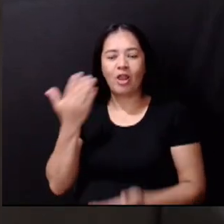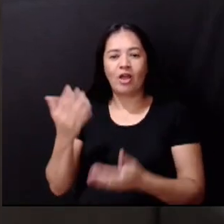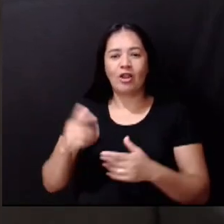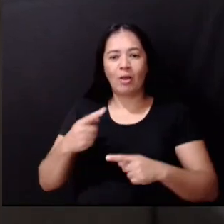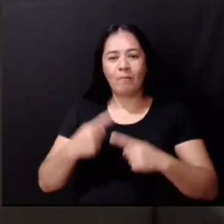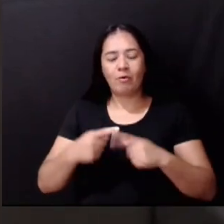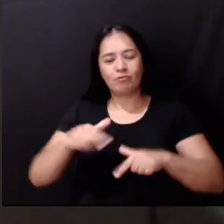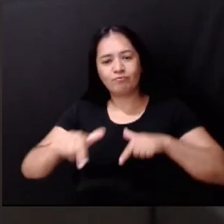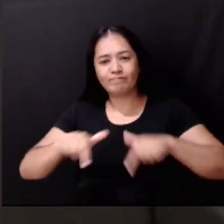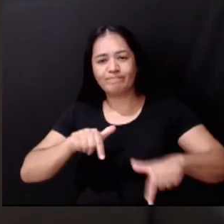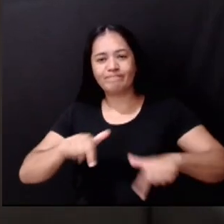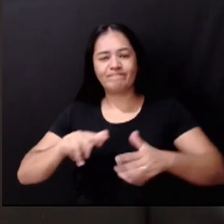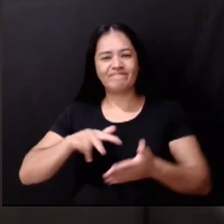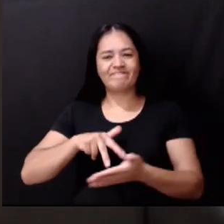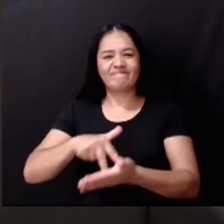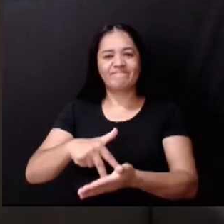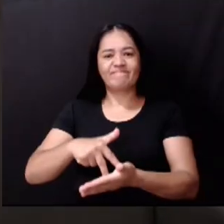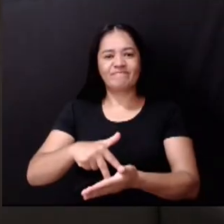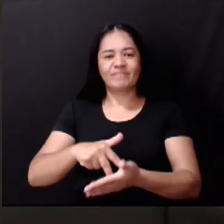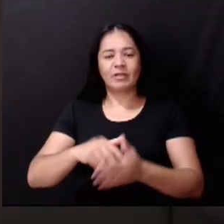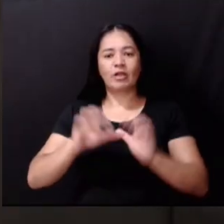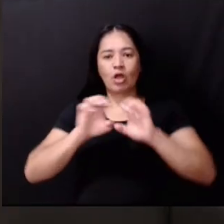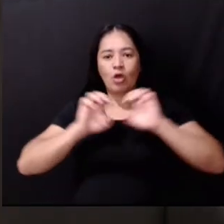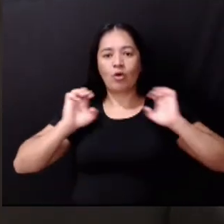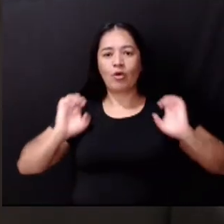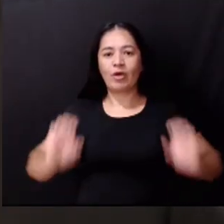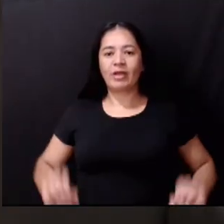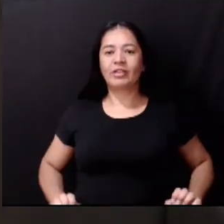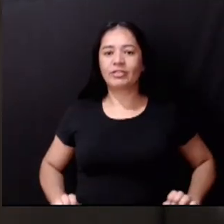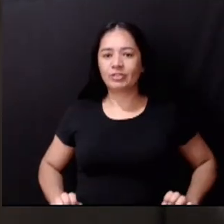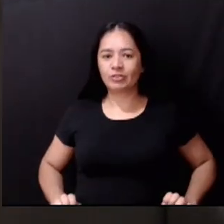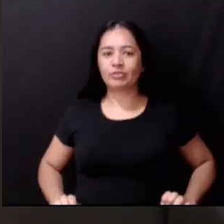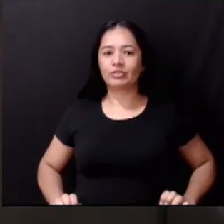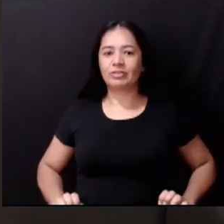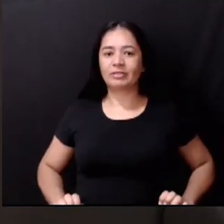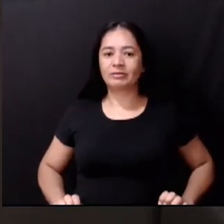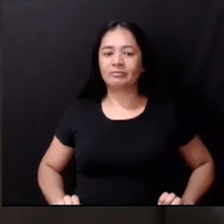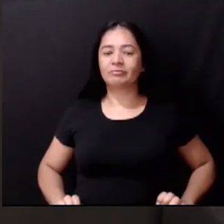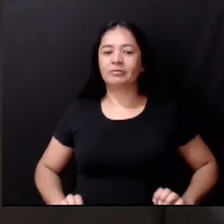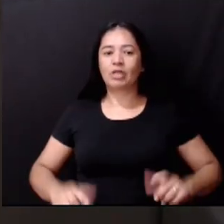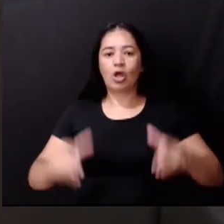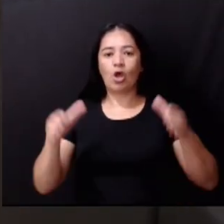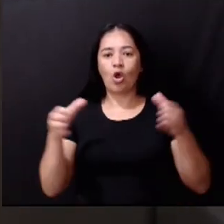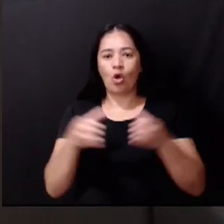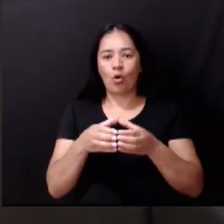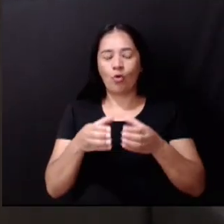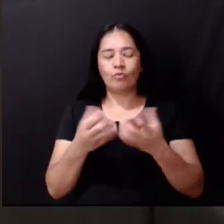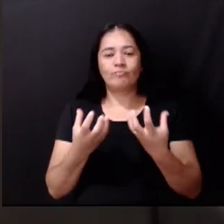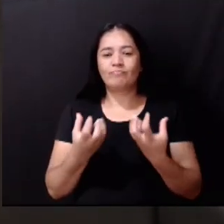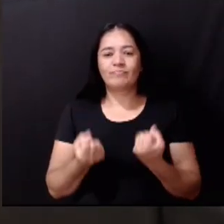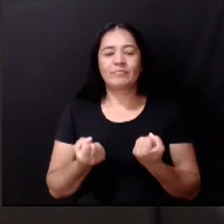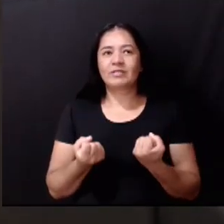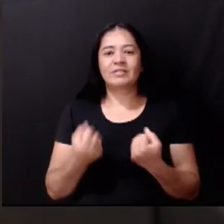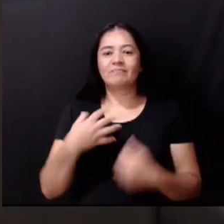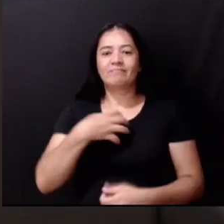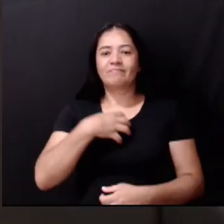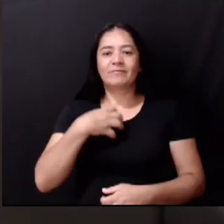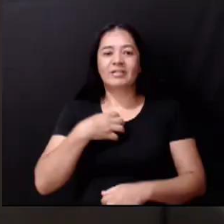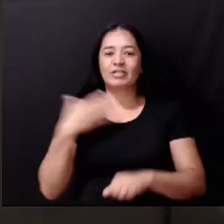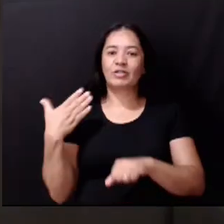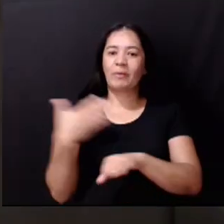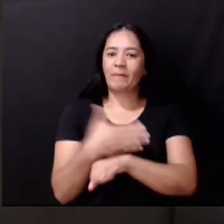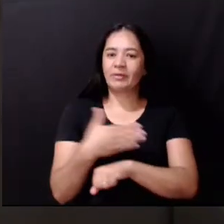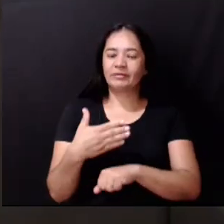trabalho com muita ética, um trabalho que o grupo se sente pertencente a ele e o resultado não podia